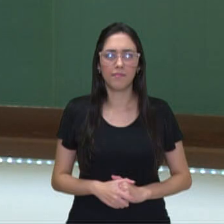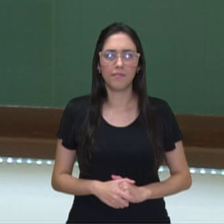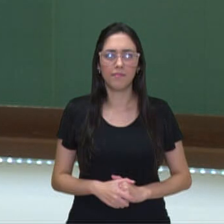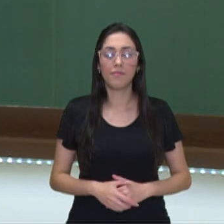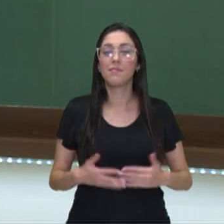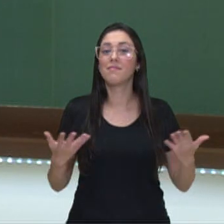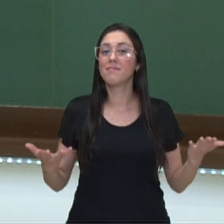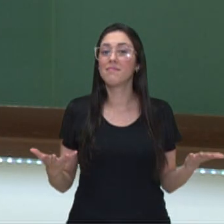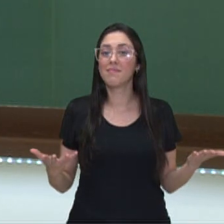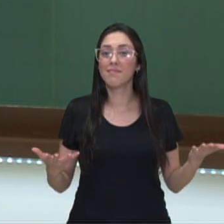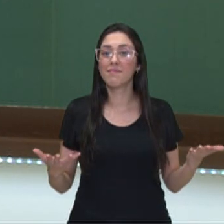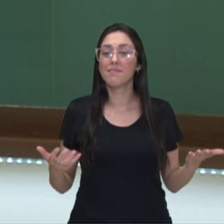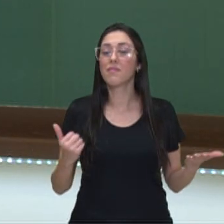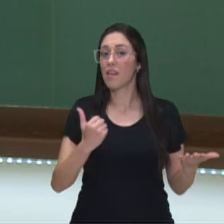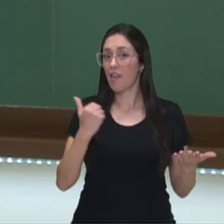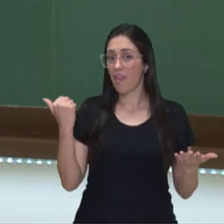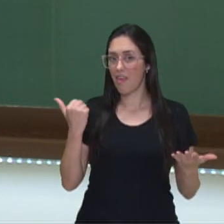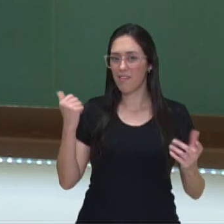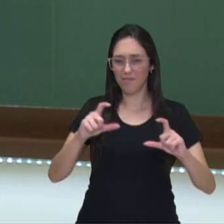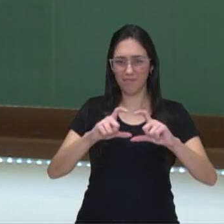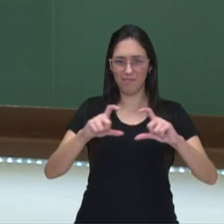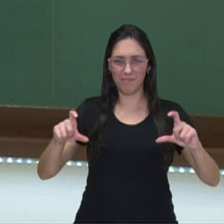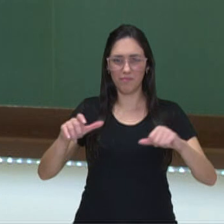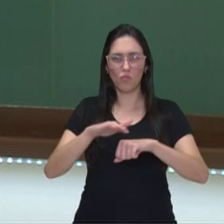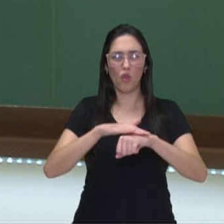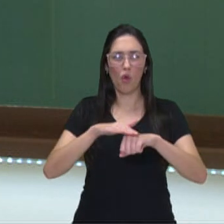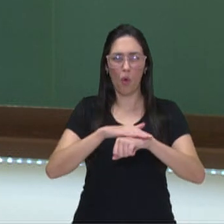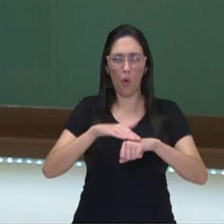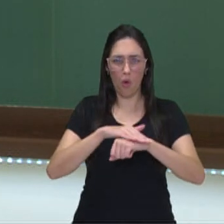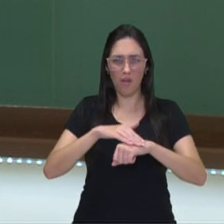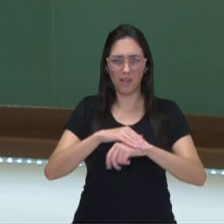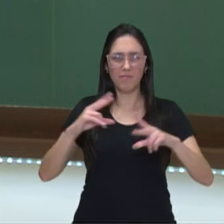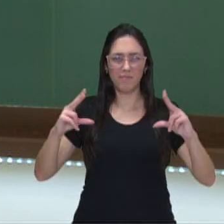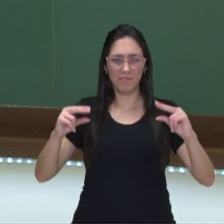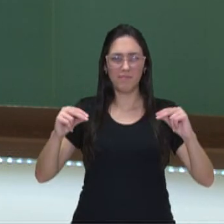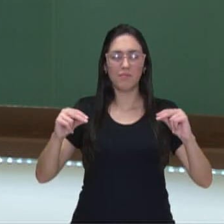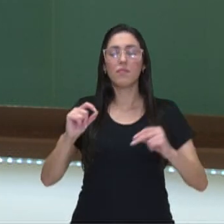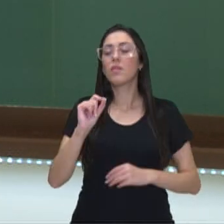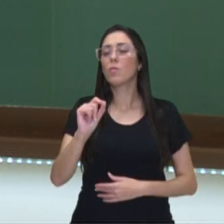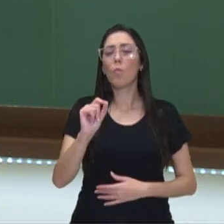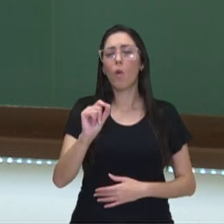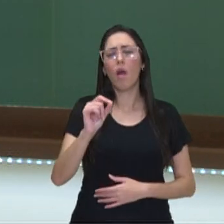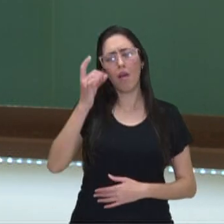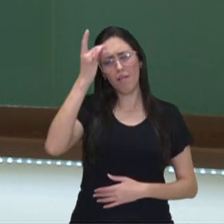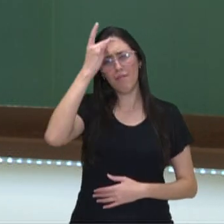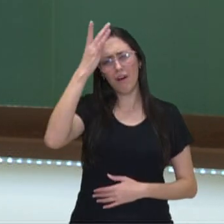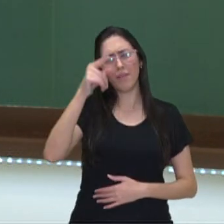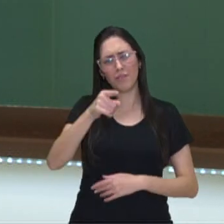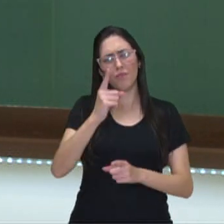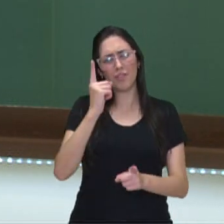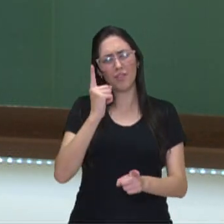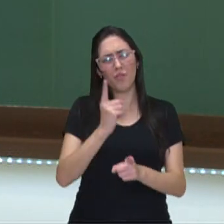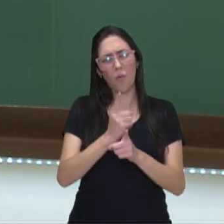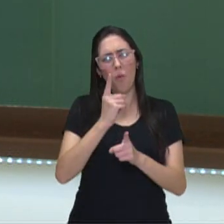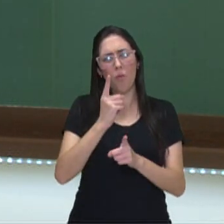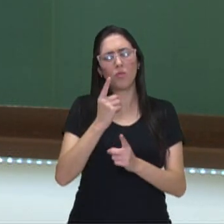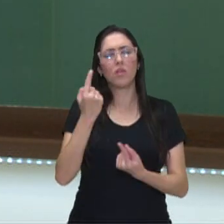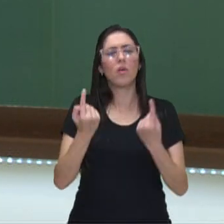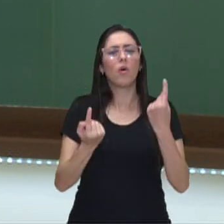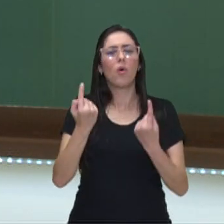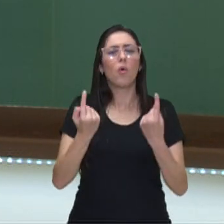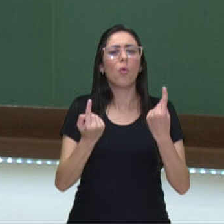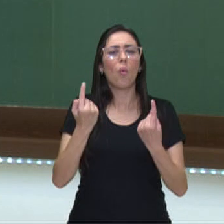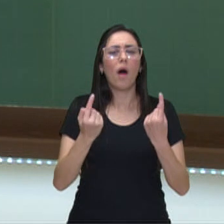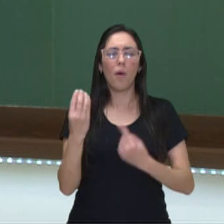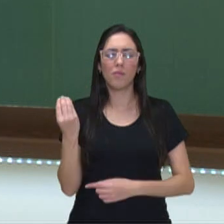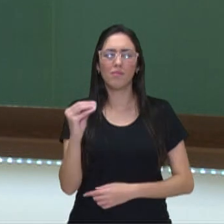E aí, nesse diálogo da nossa comic strip, ficou bem fácil para você encontrar qual era o termo que